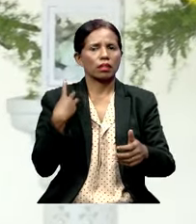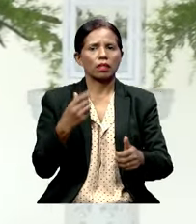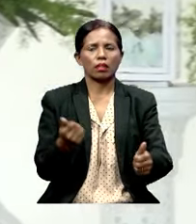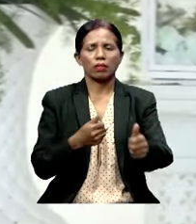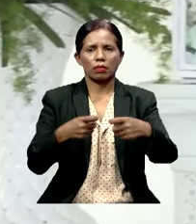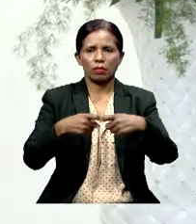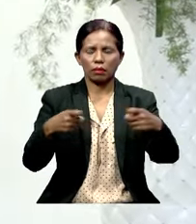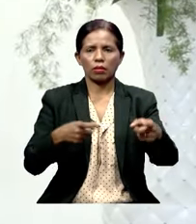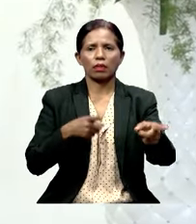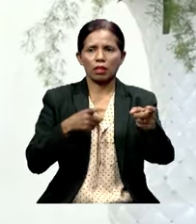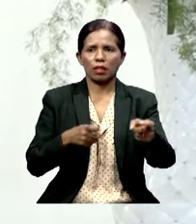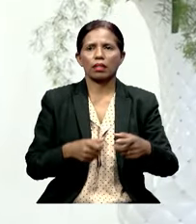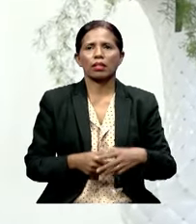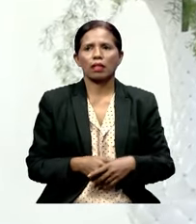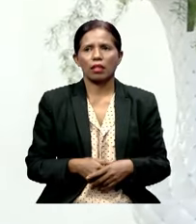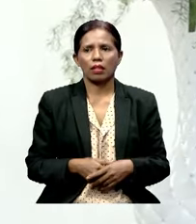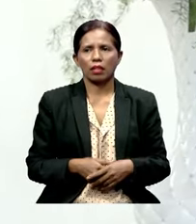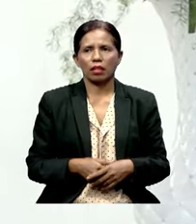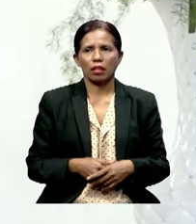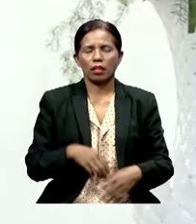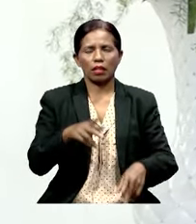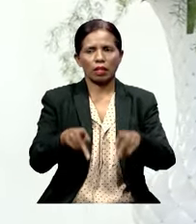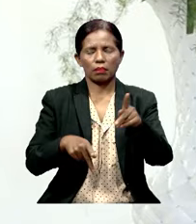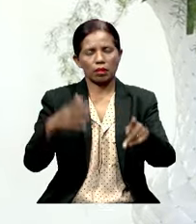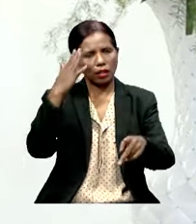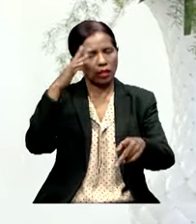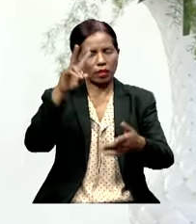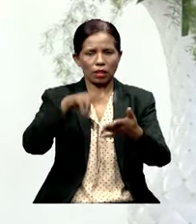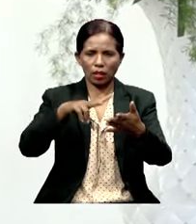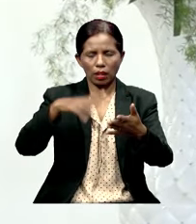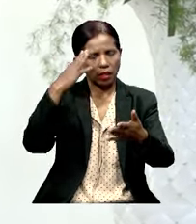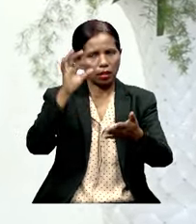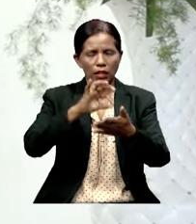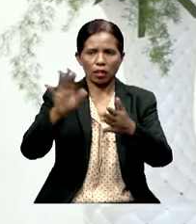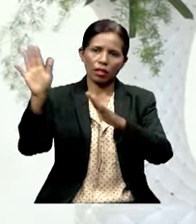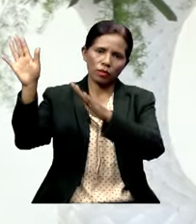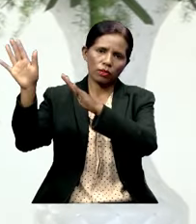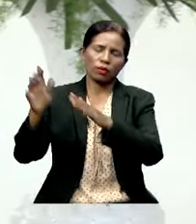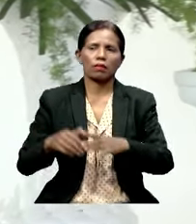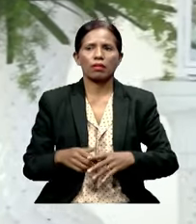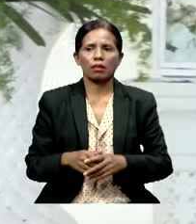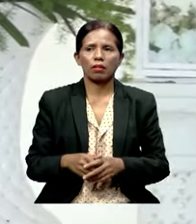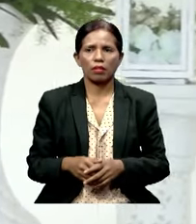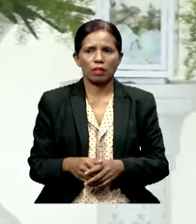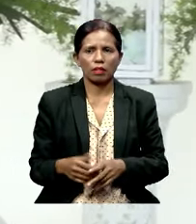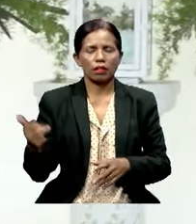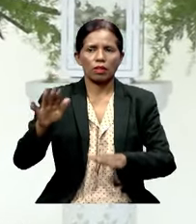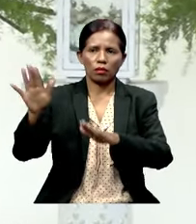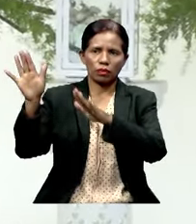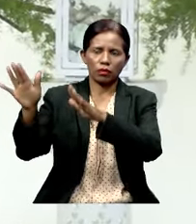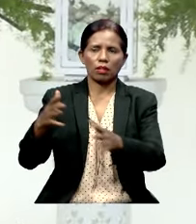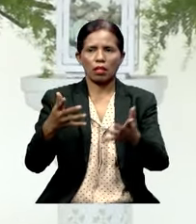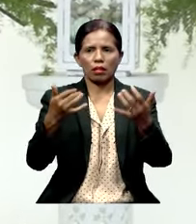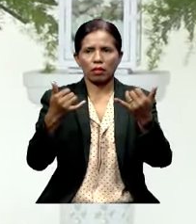o Kilet. Ainda não se ele é lá, tem lei, lá, tem aquele que for. E as áreas rurais também,